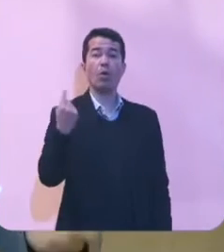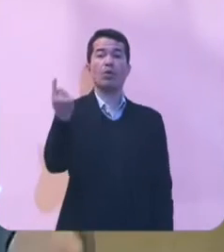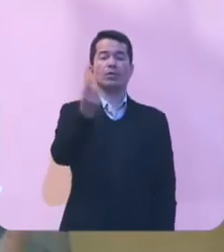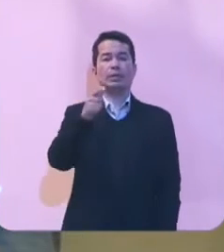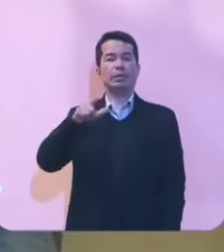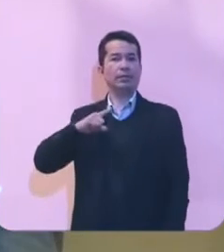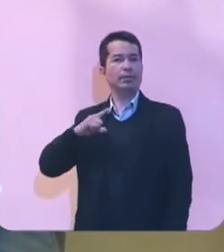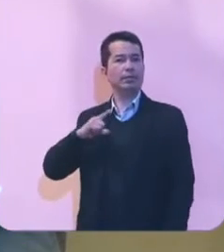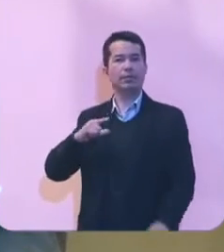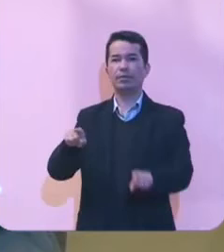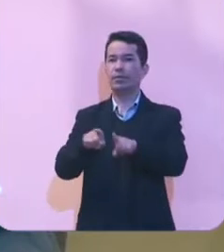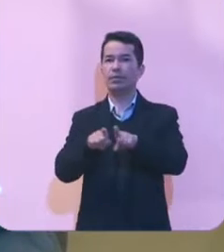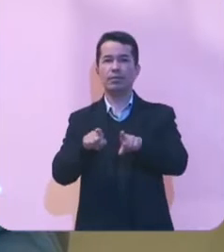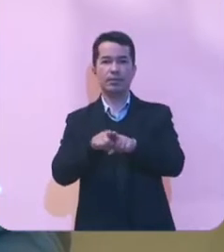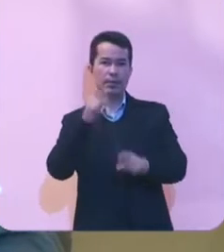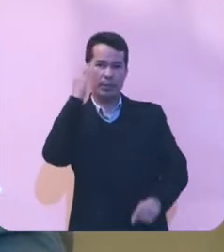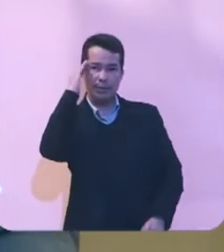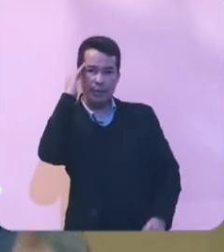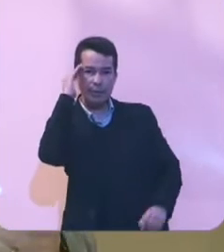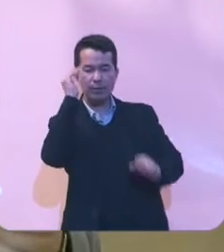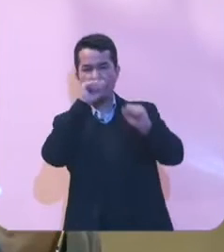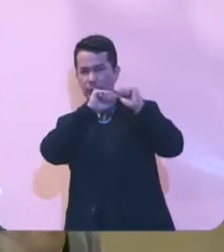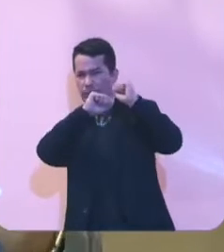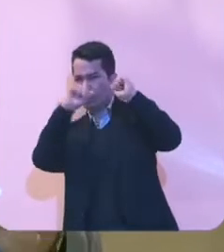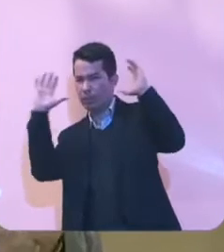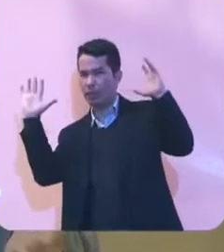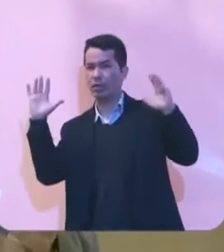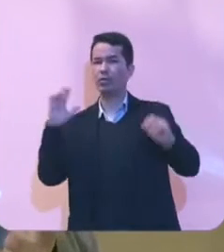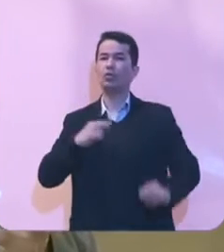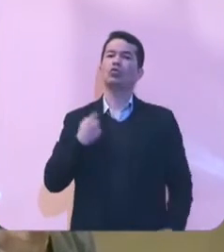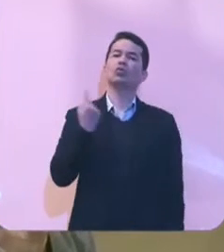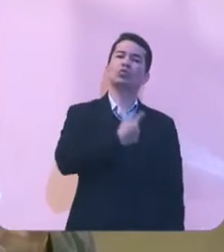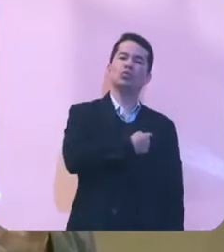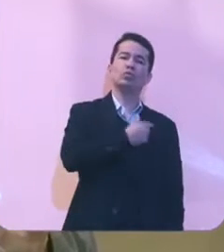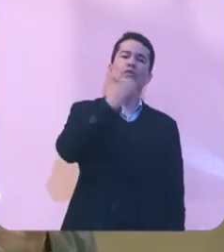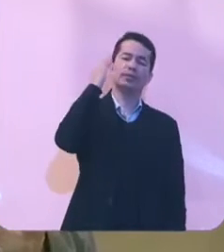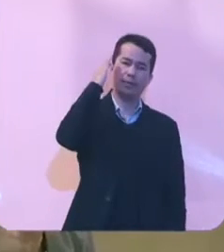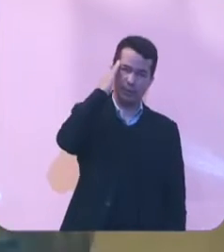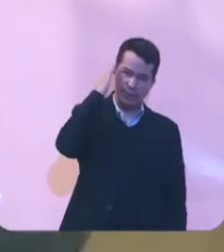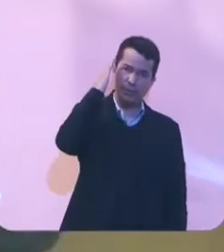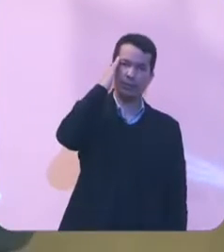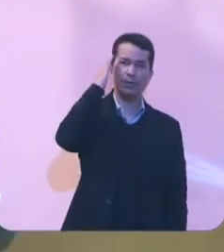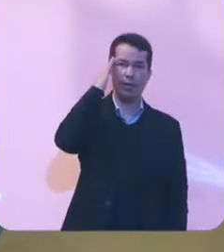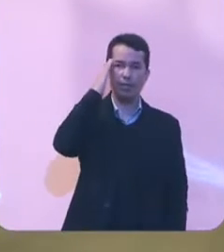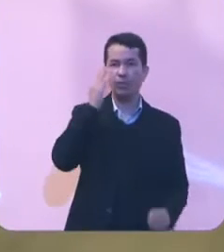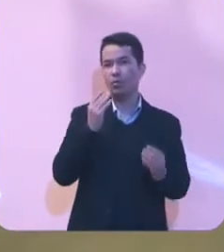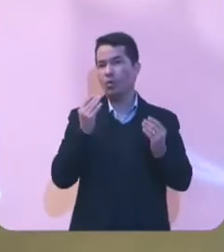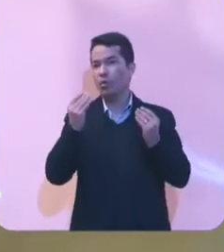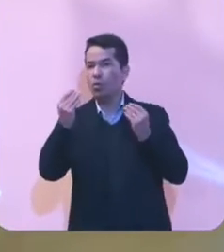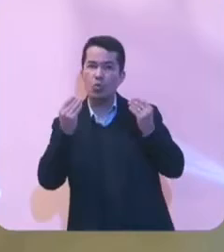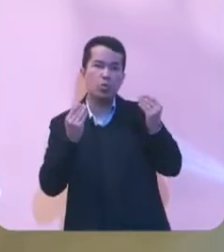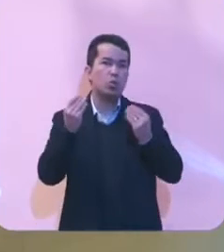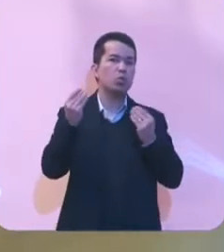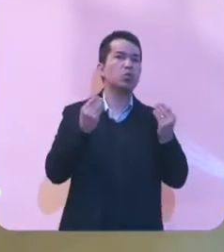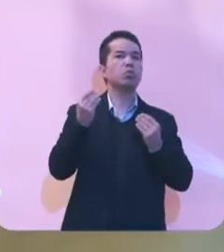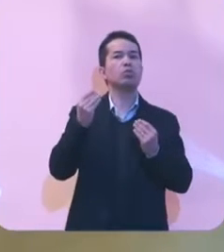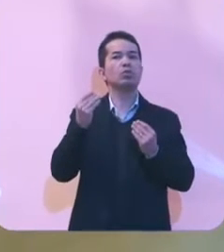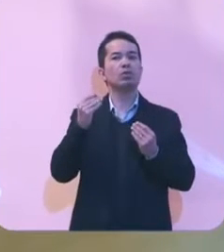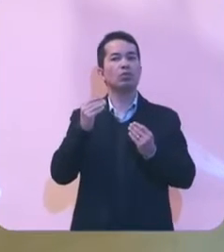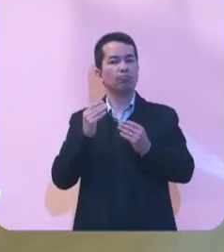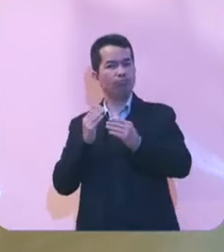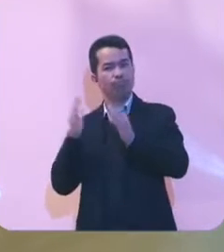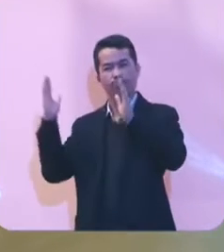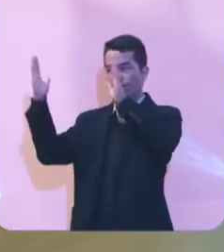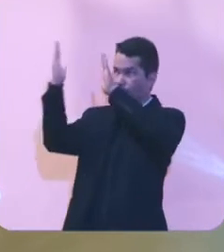precisa nos aceitar. Por isso nós nos aproximamos diante do Senhor com os nossos sacrifícios de